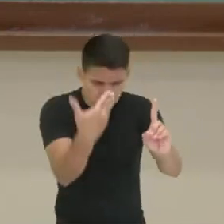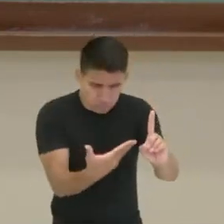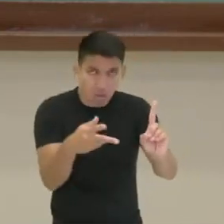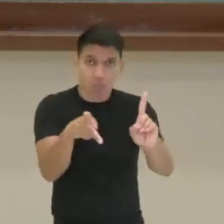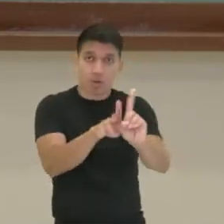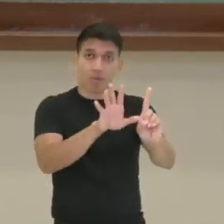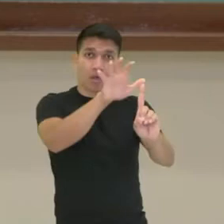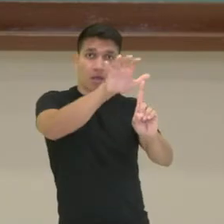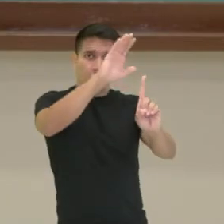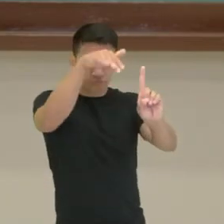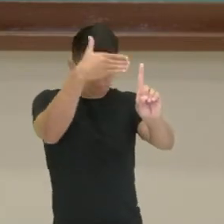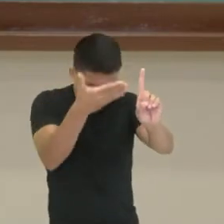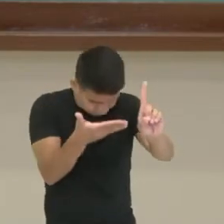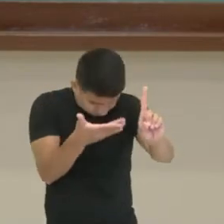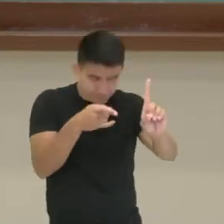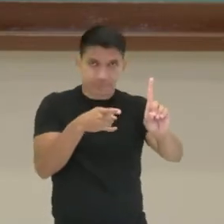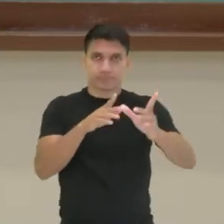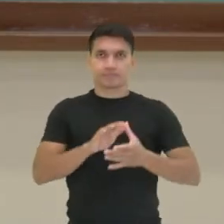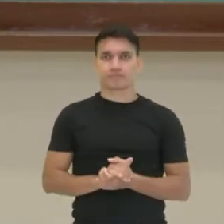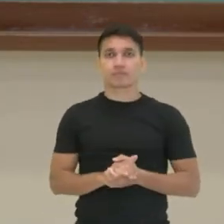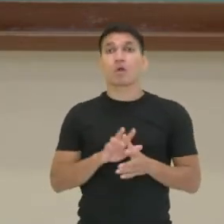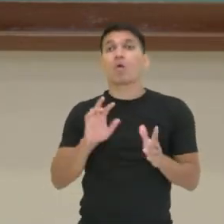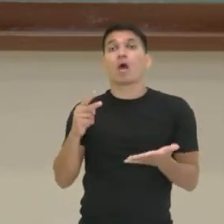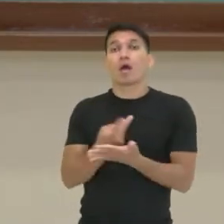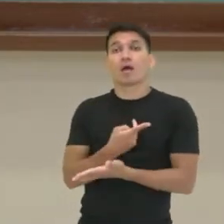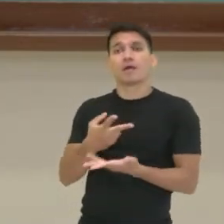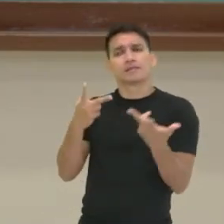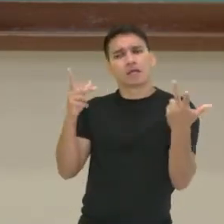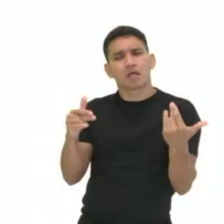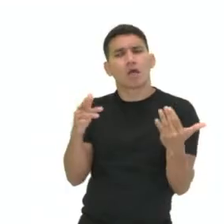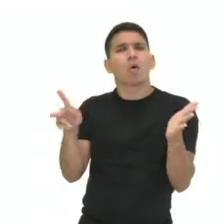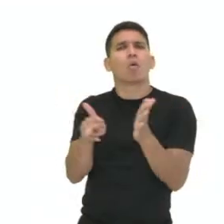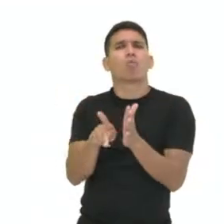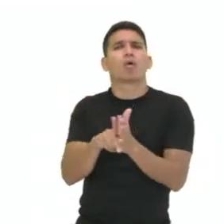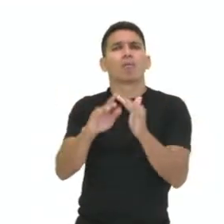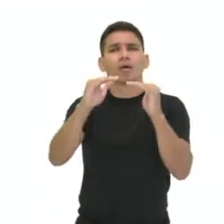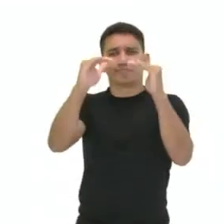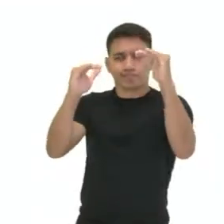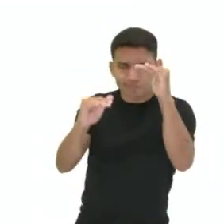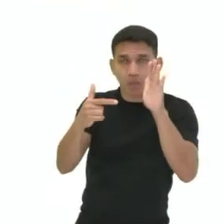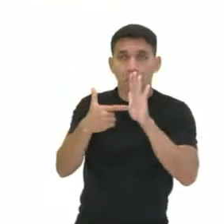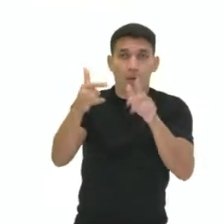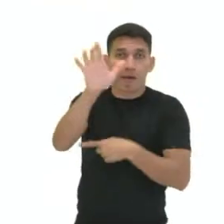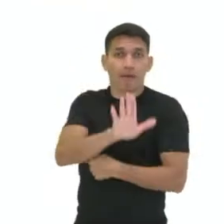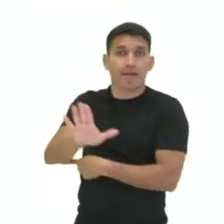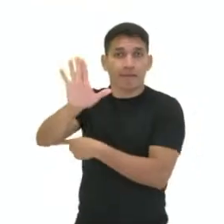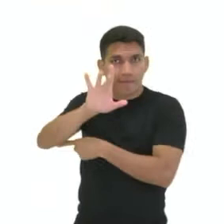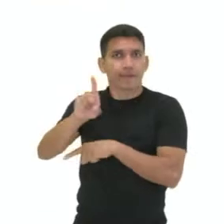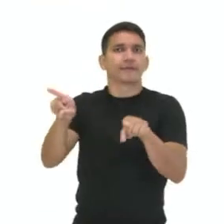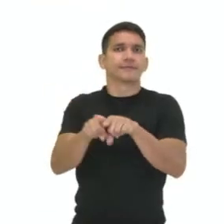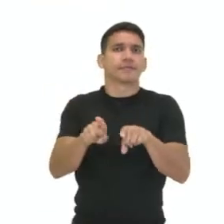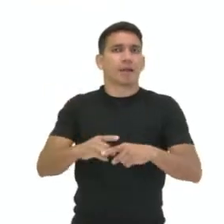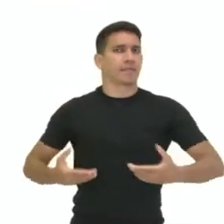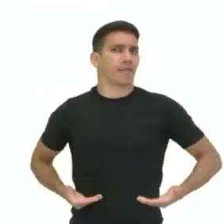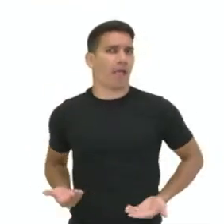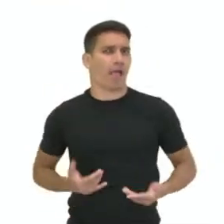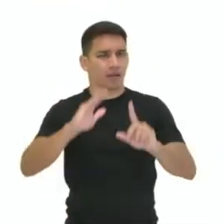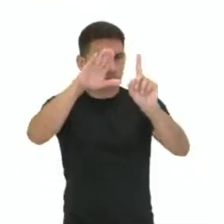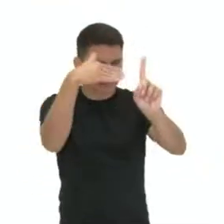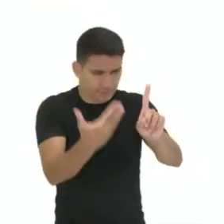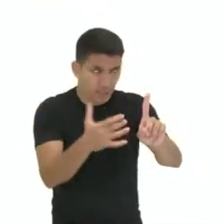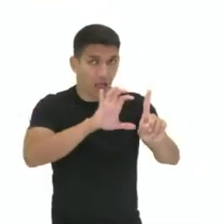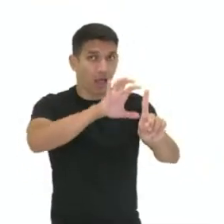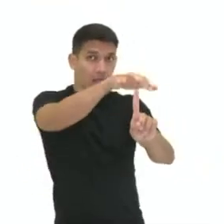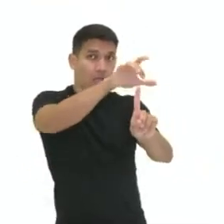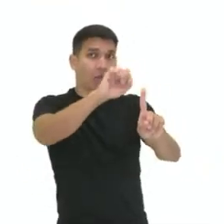ao rei ali, né? Então, a semelhança da hierarquia demonstrada na ilustração, o servo é subordinado ao rei,